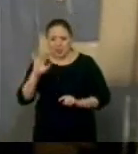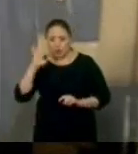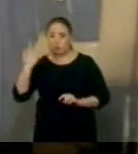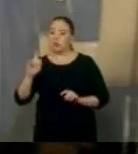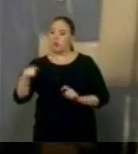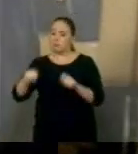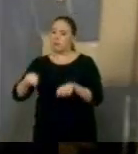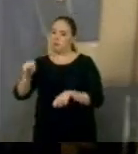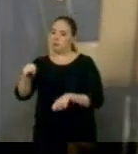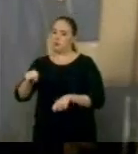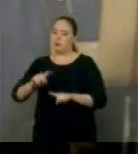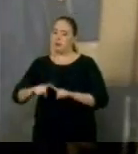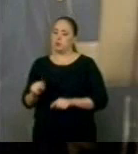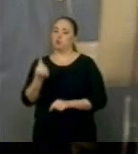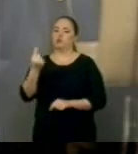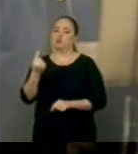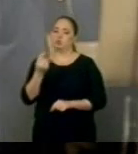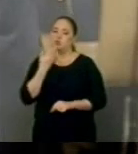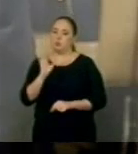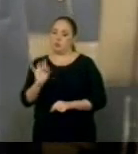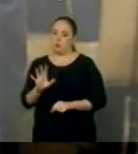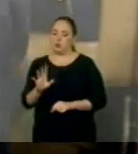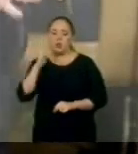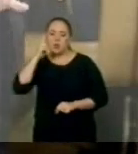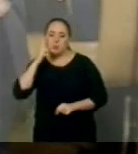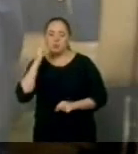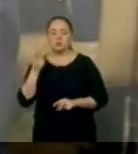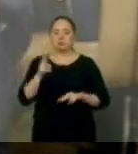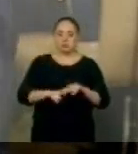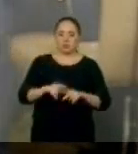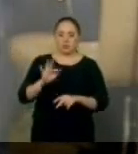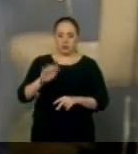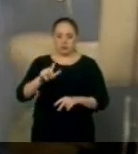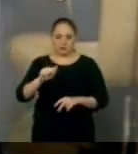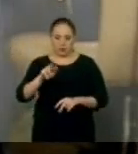sim, mas numa situação muito específica, em hipótese de flagrante em